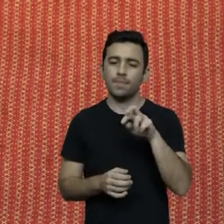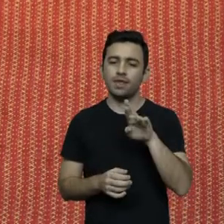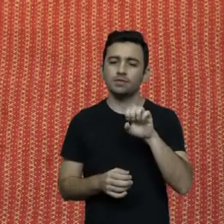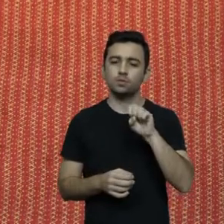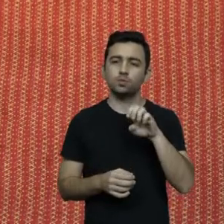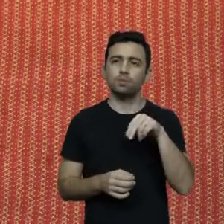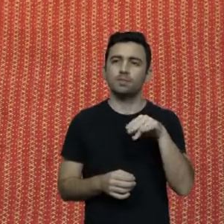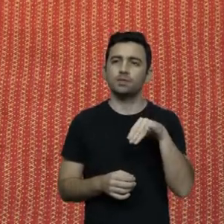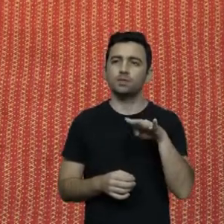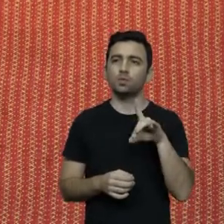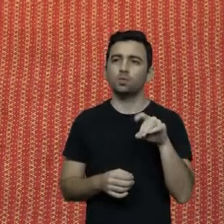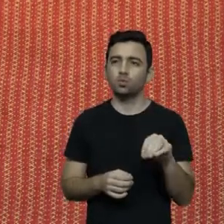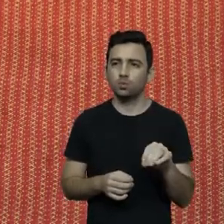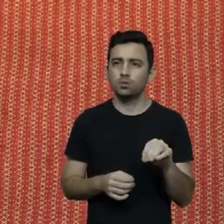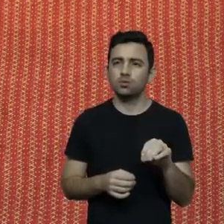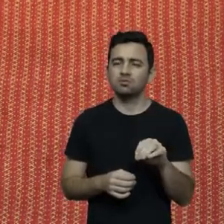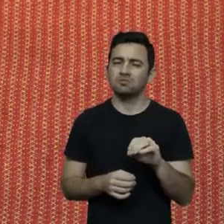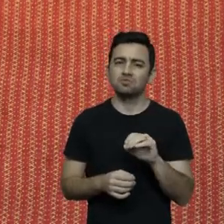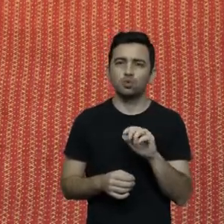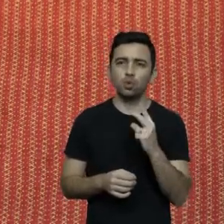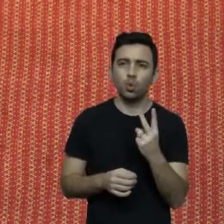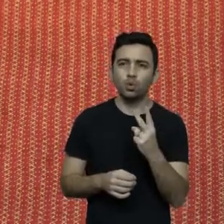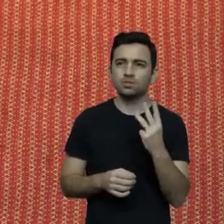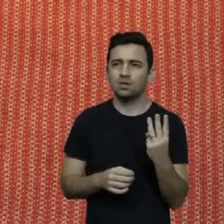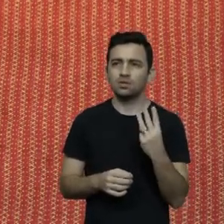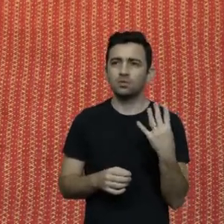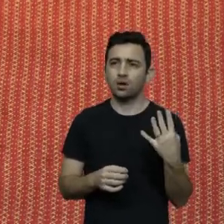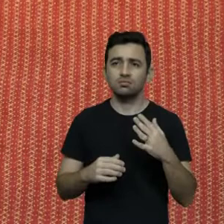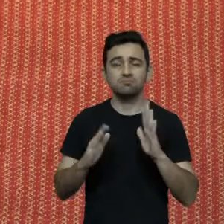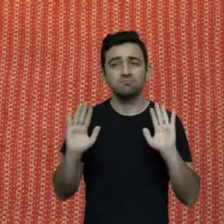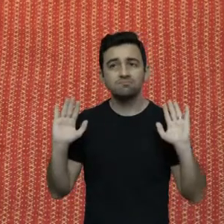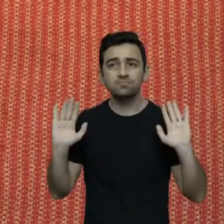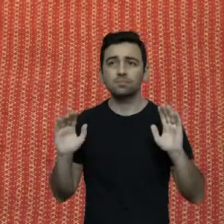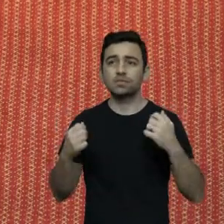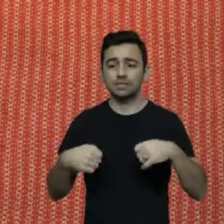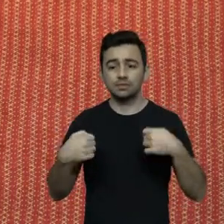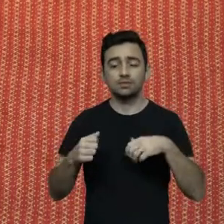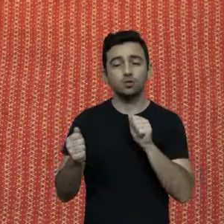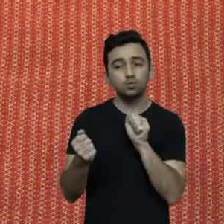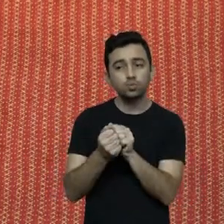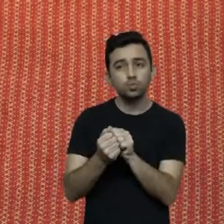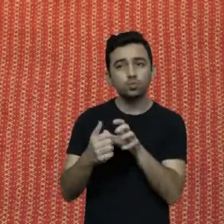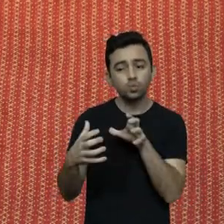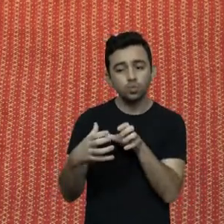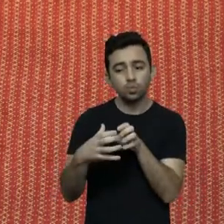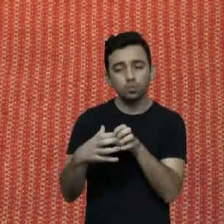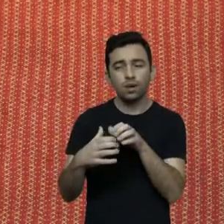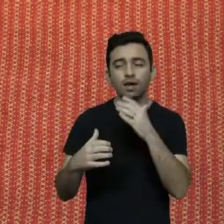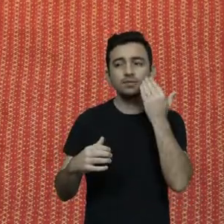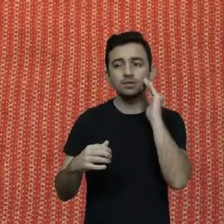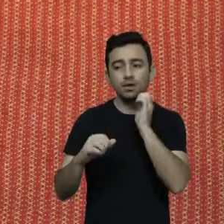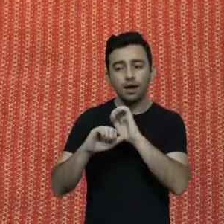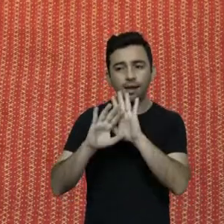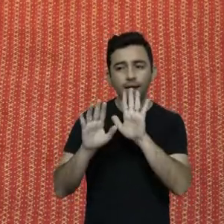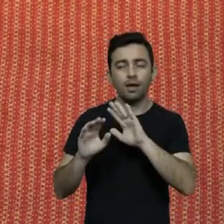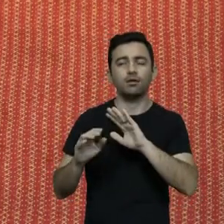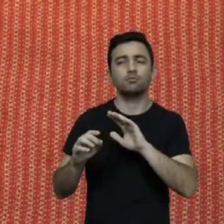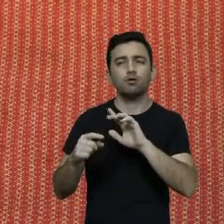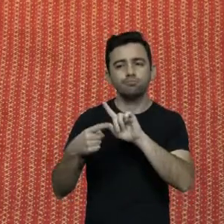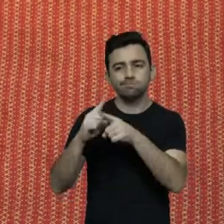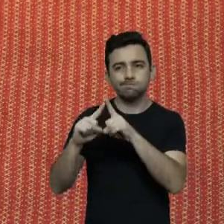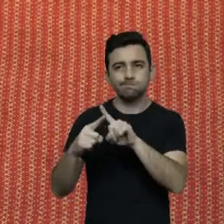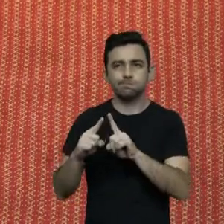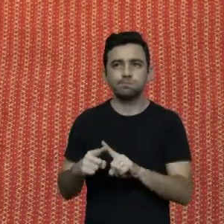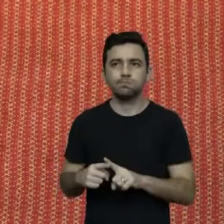D2 é um entendimento que vai se construir como o setor por isso é o